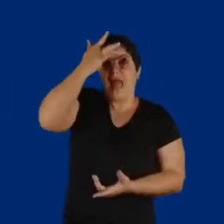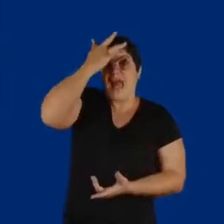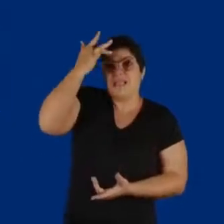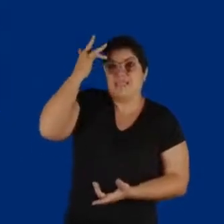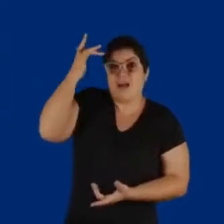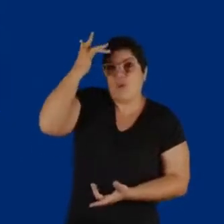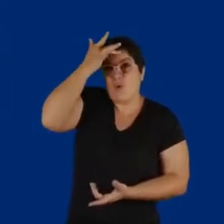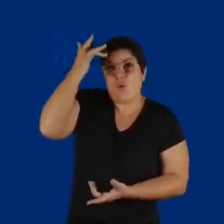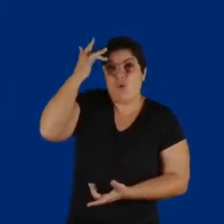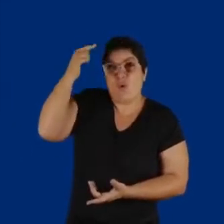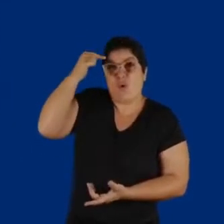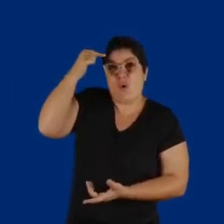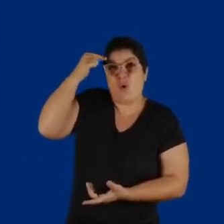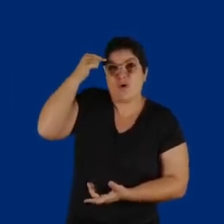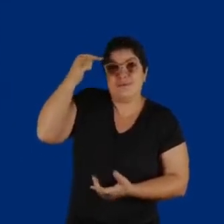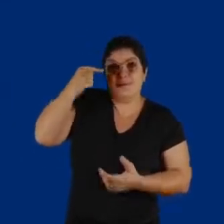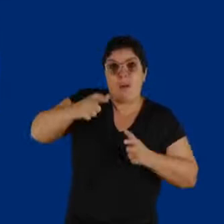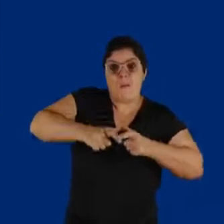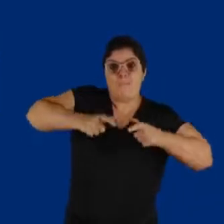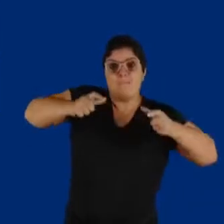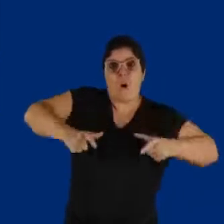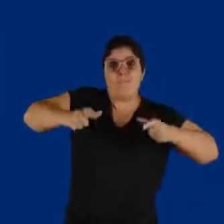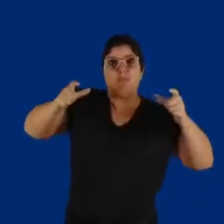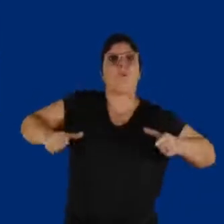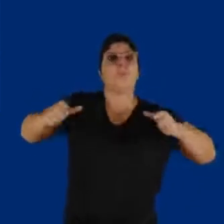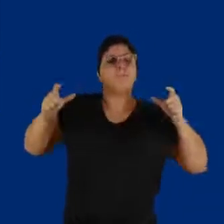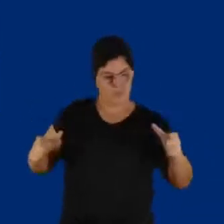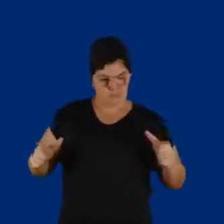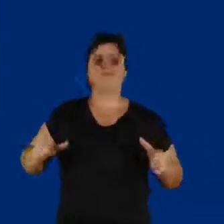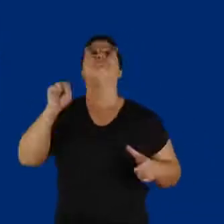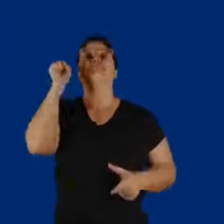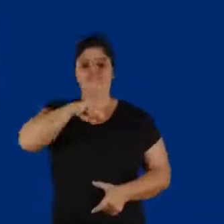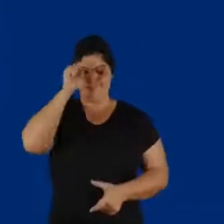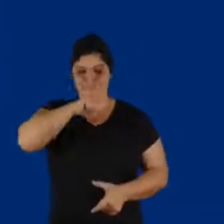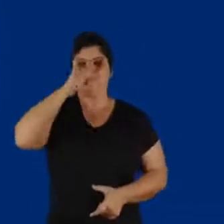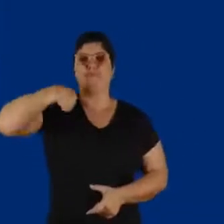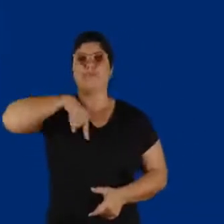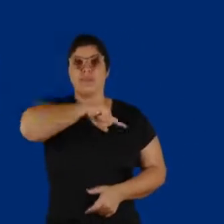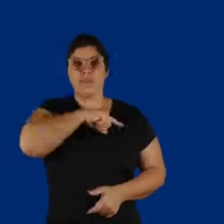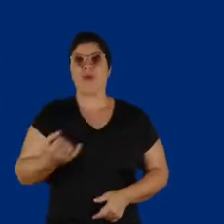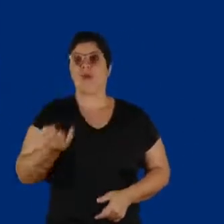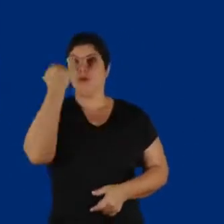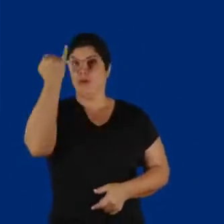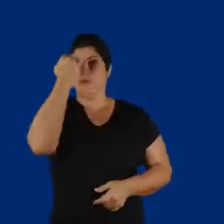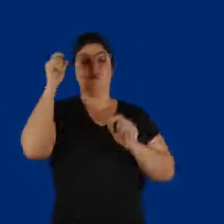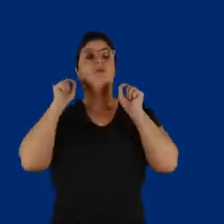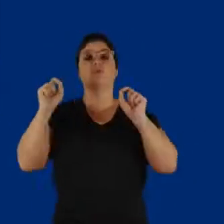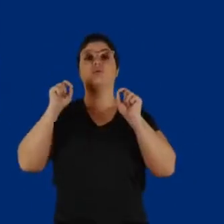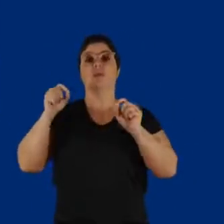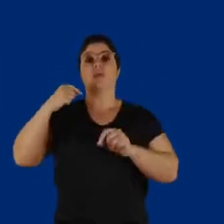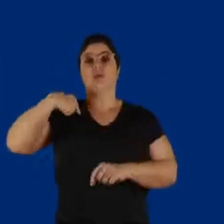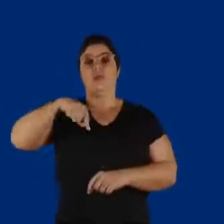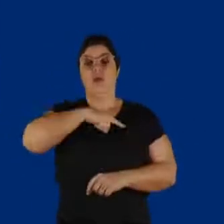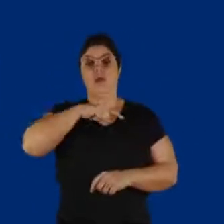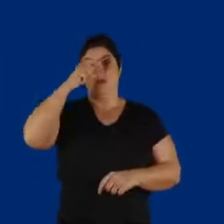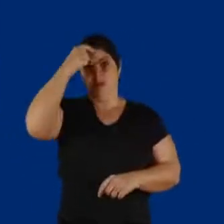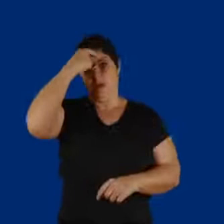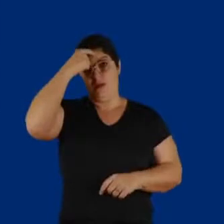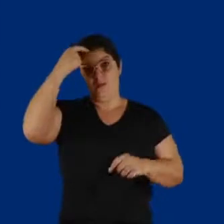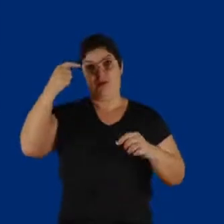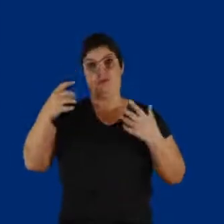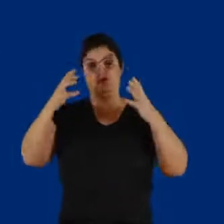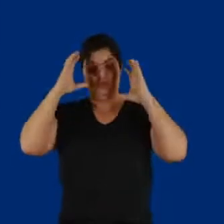momento, se avolumando, né? E aí é muito importante que nós, que somos os cidadãos brasileiros, os profissionais